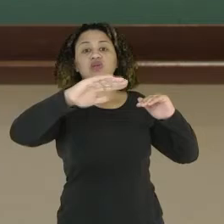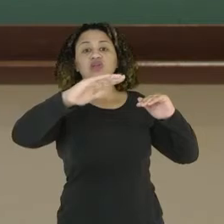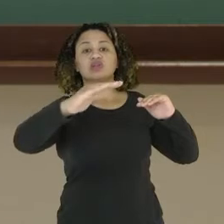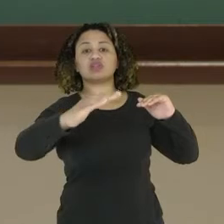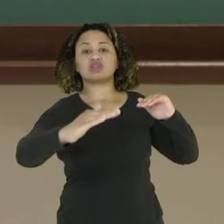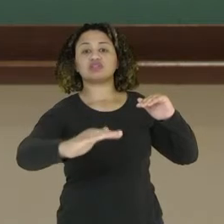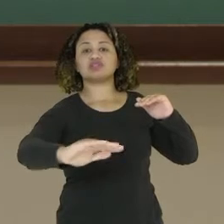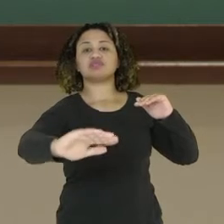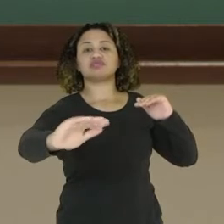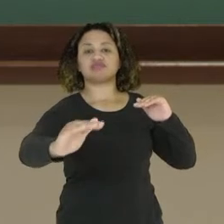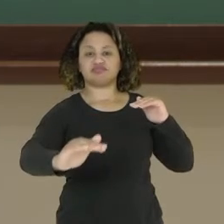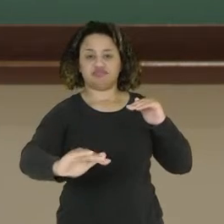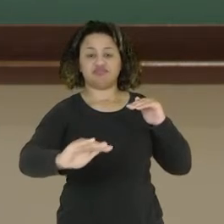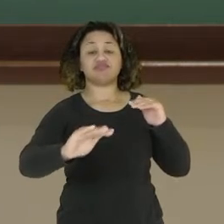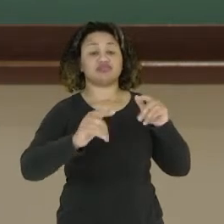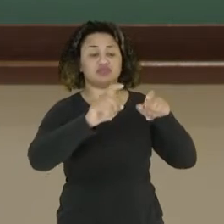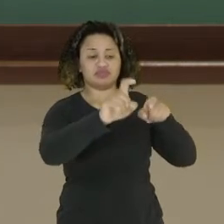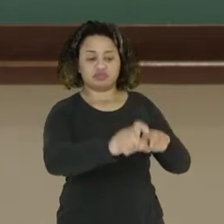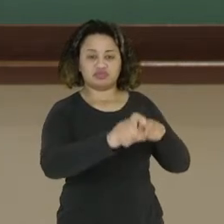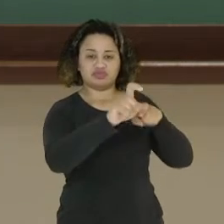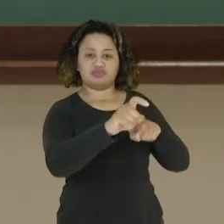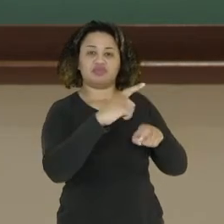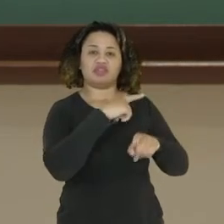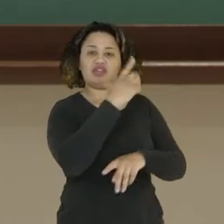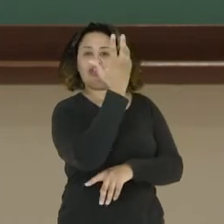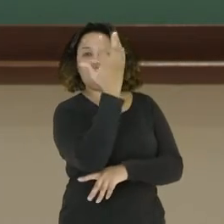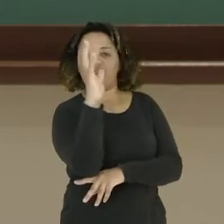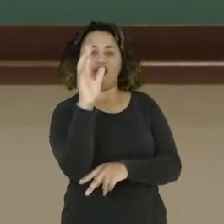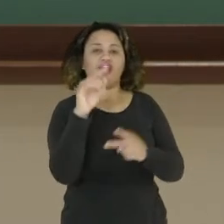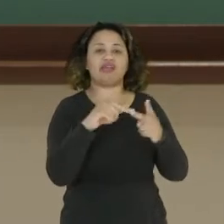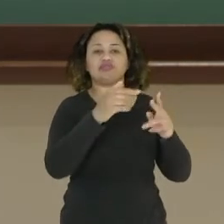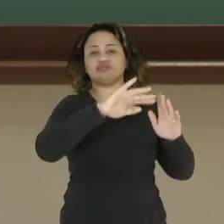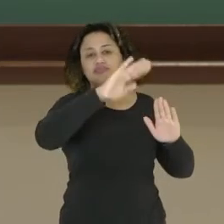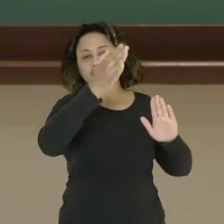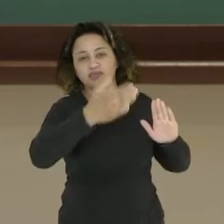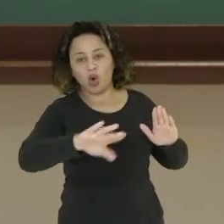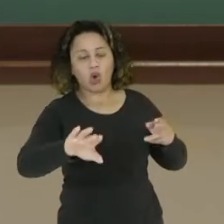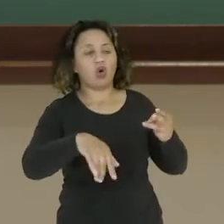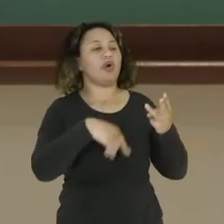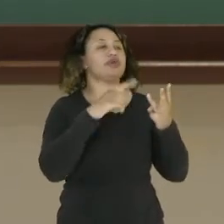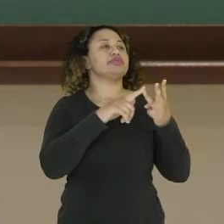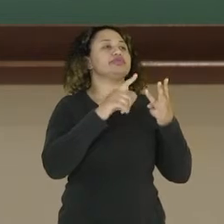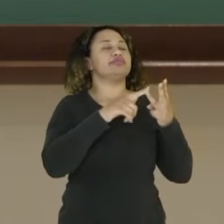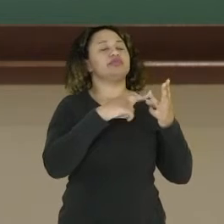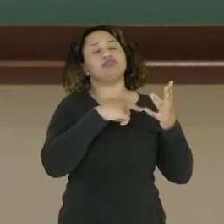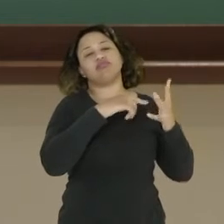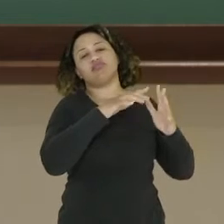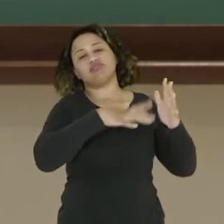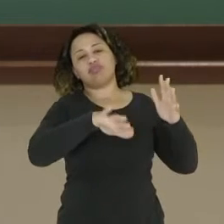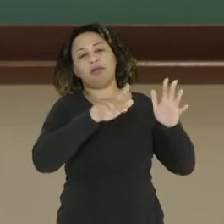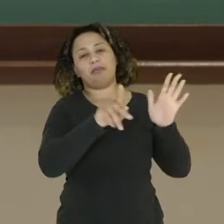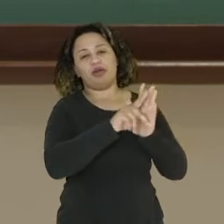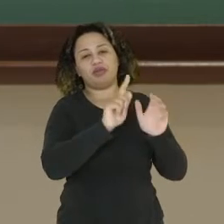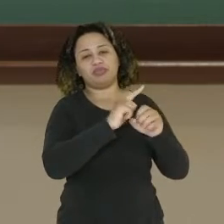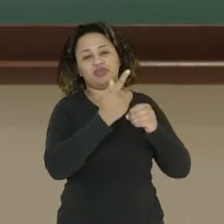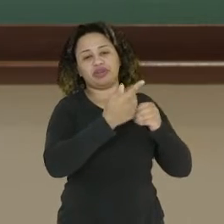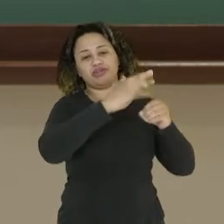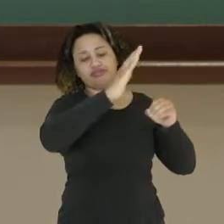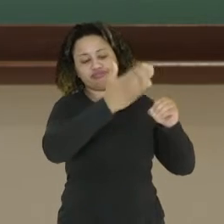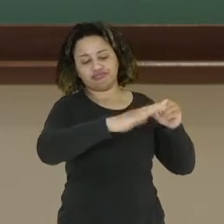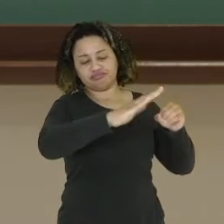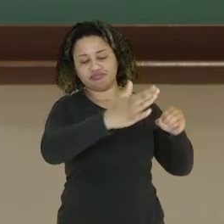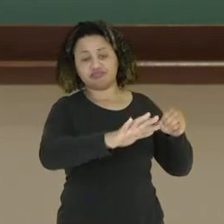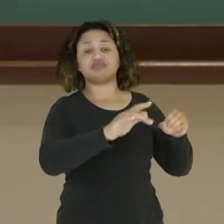obstáculos. Então, no sítio que você tem árvores, você tem morros, você tem toda uma geografia, a onda